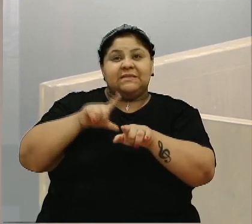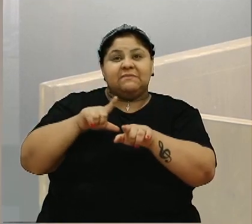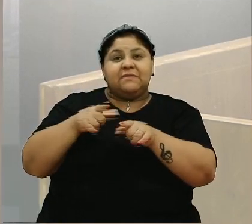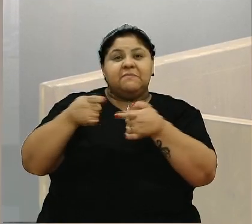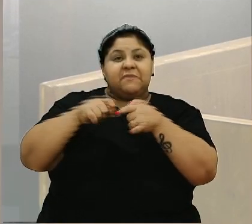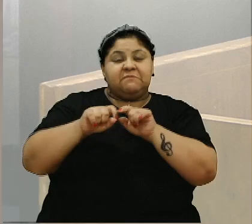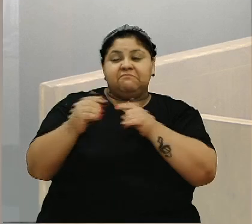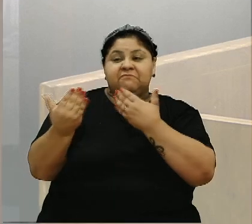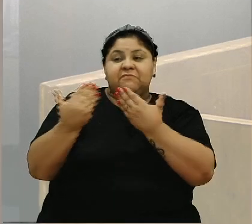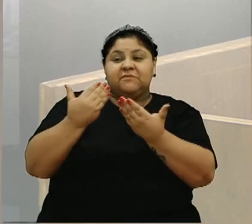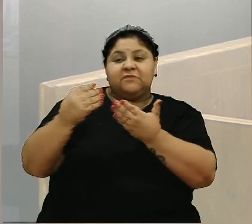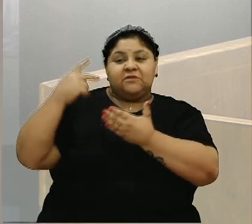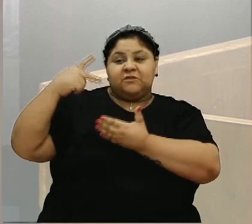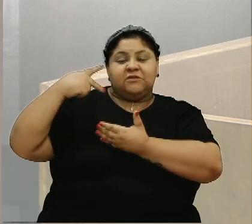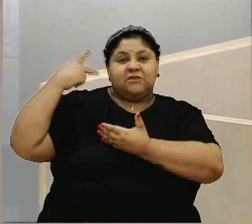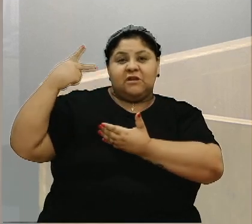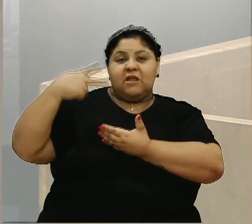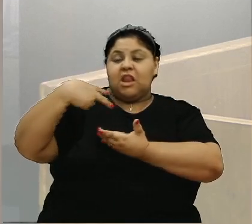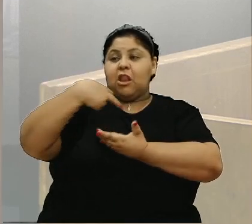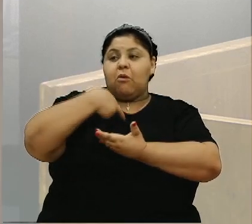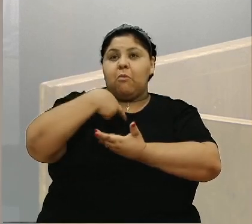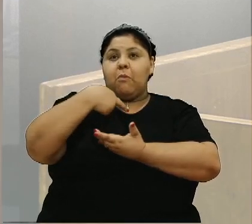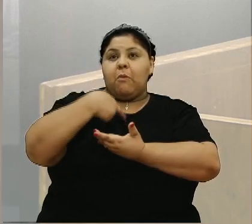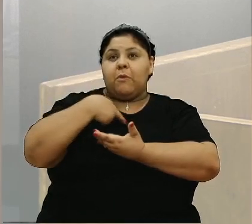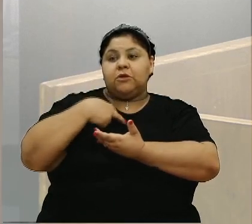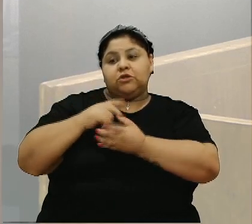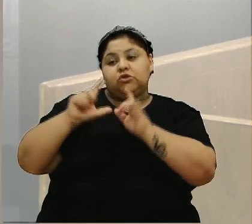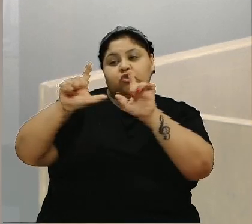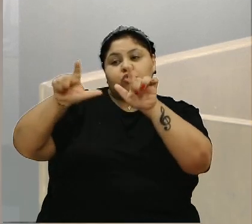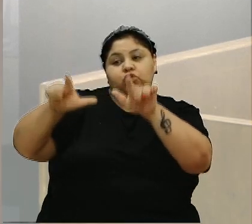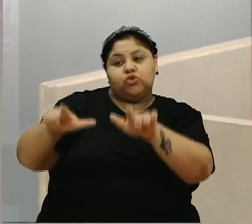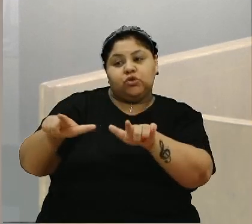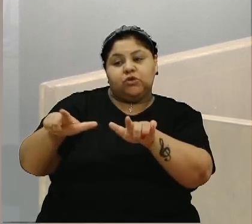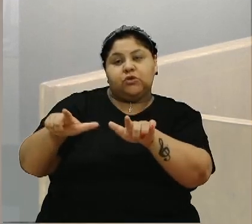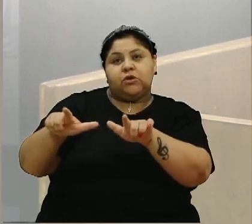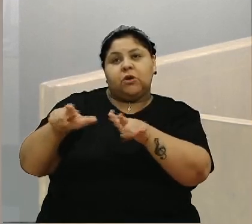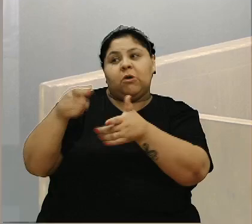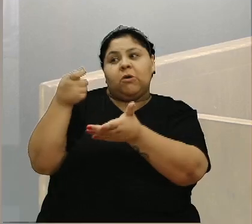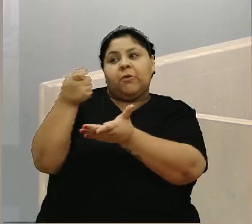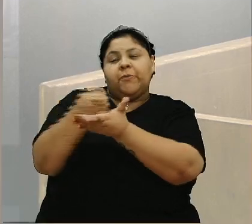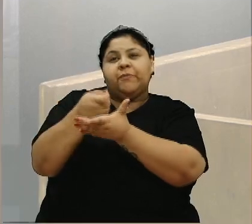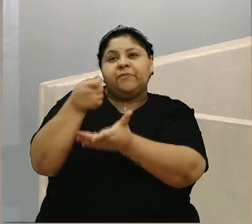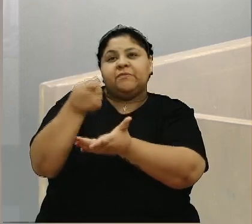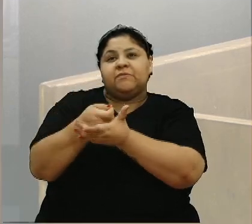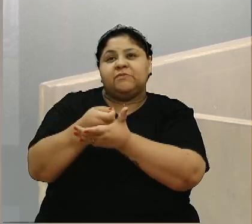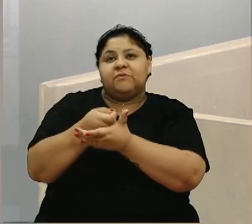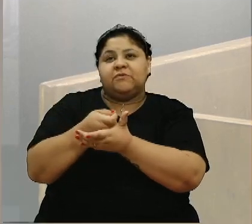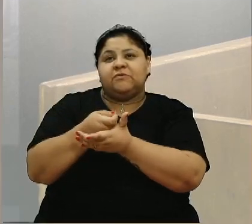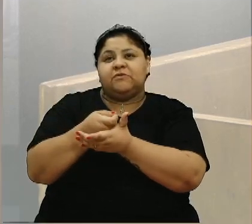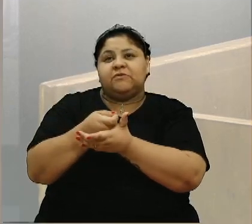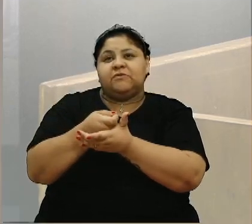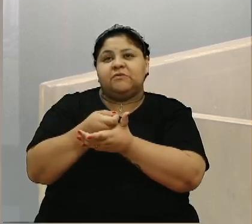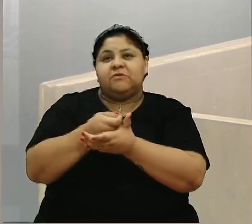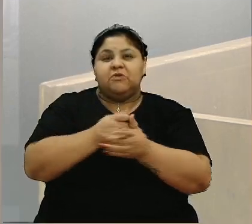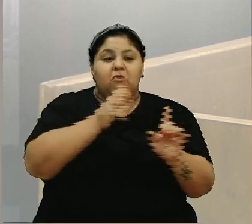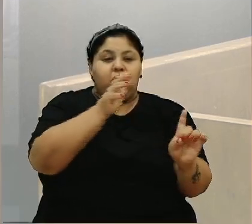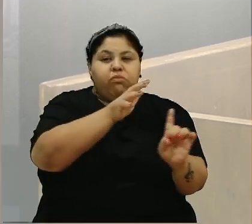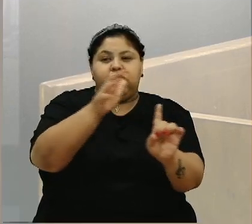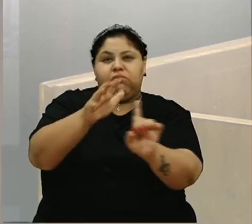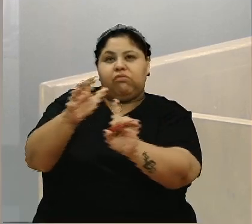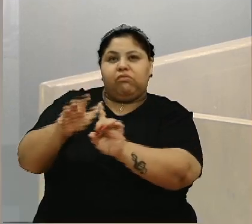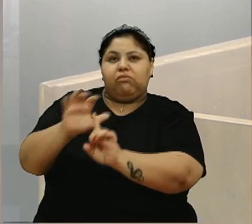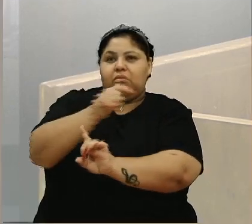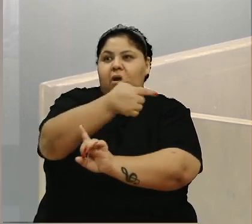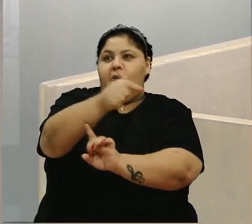dúvidas de que a política não pode ser um espaço para tentar aniquilar o outro, para tentar destruir